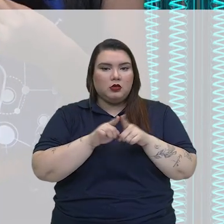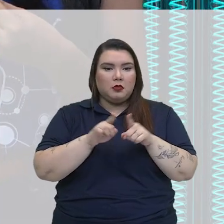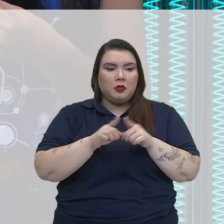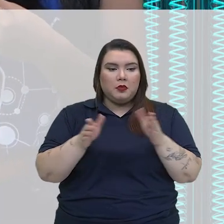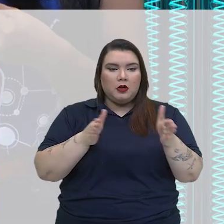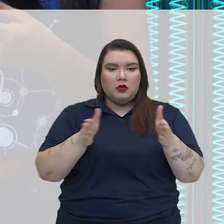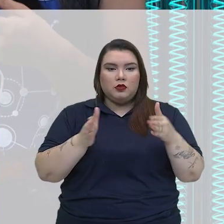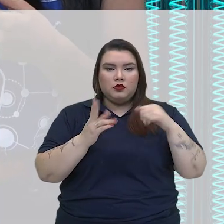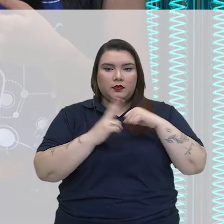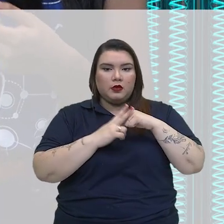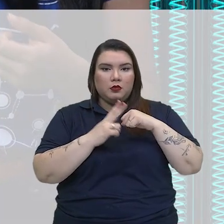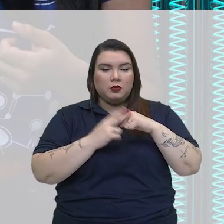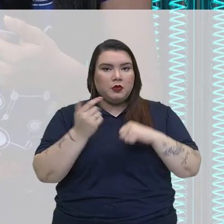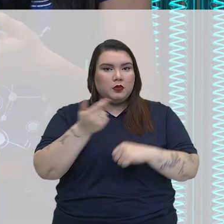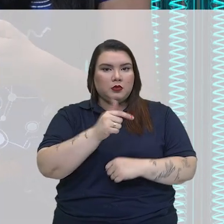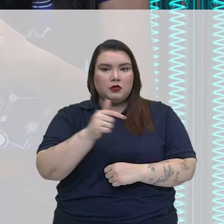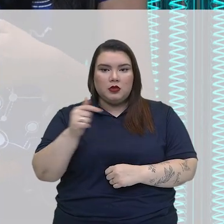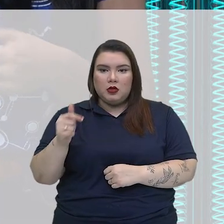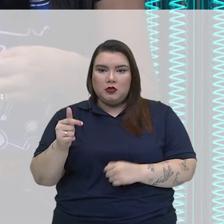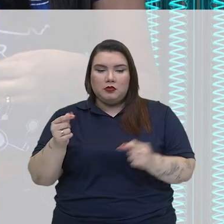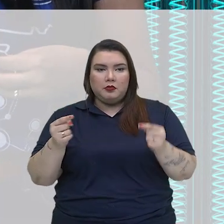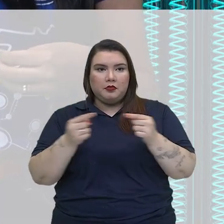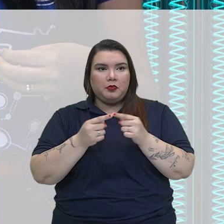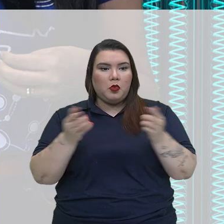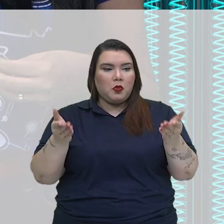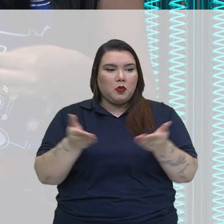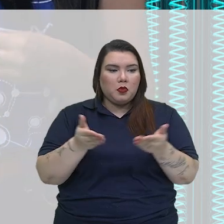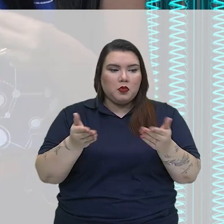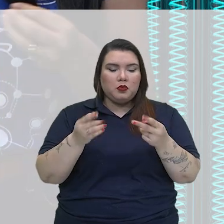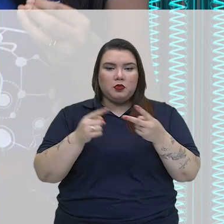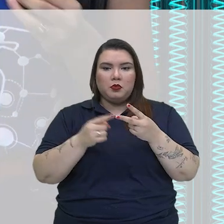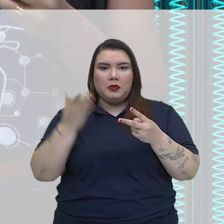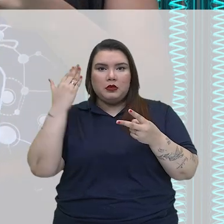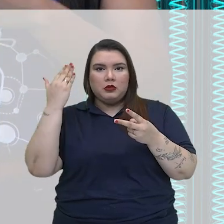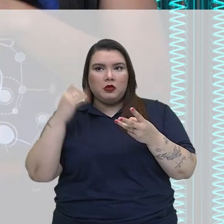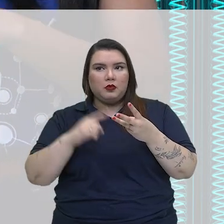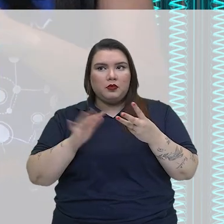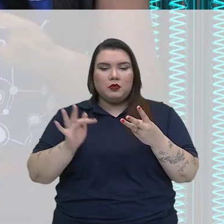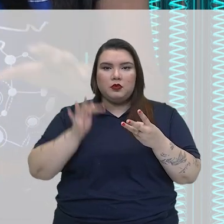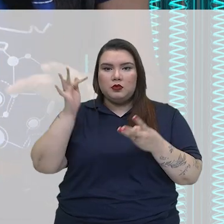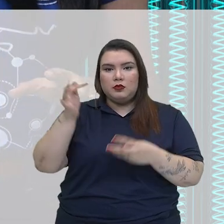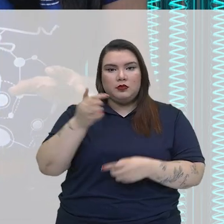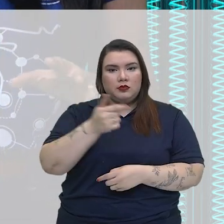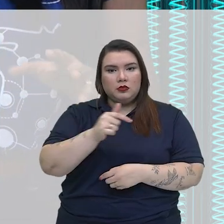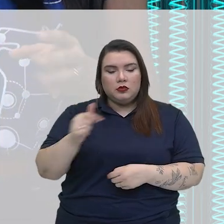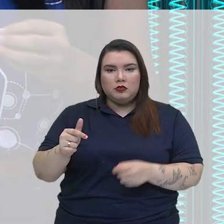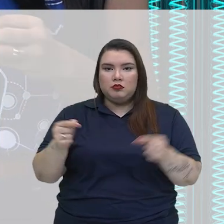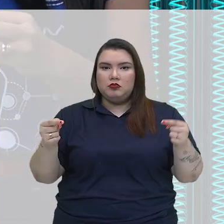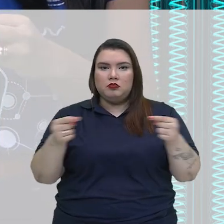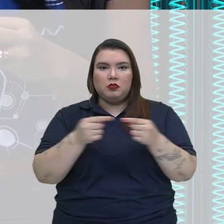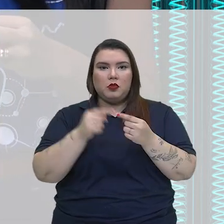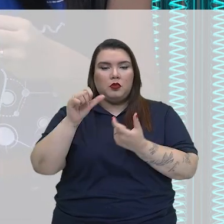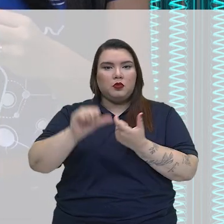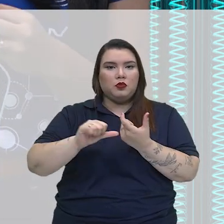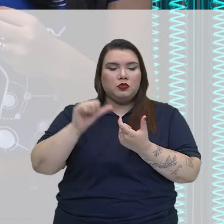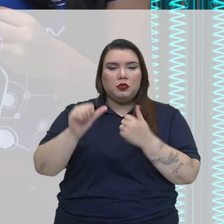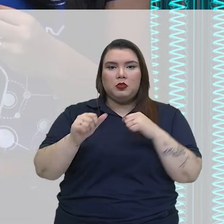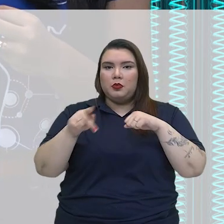tempo verbal, né? Não está no presente, no passado, no futuro. Ele não está conjugado em nenhum pronome, não